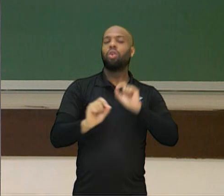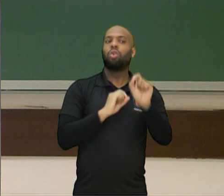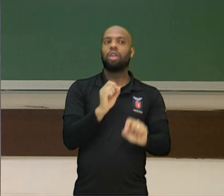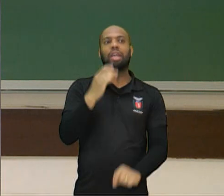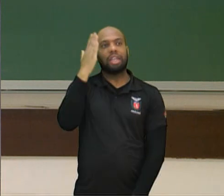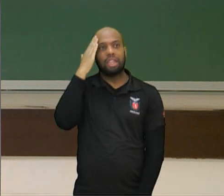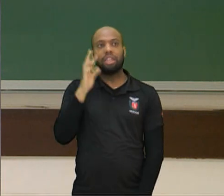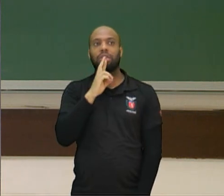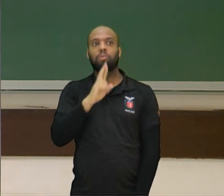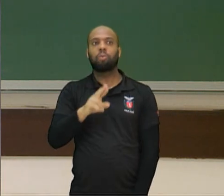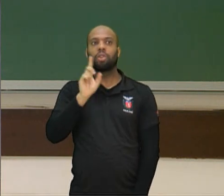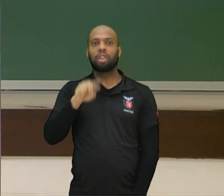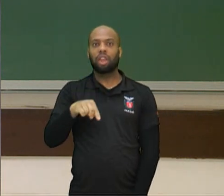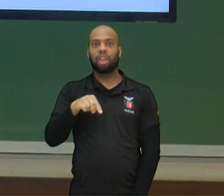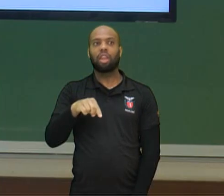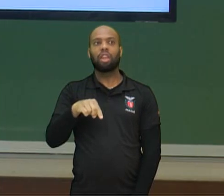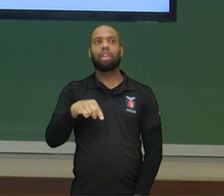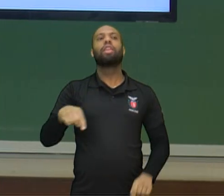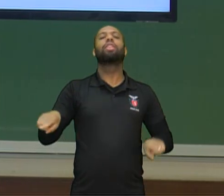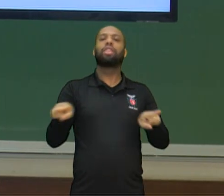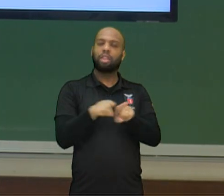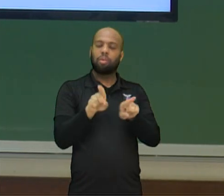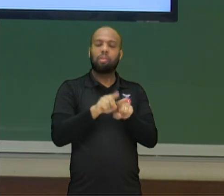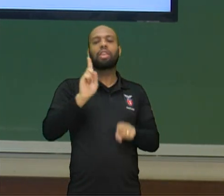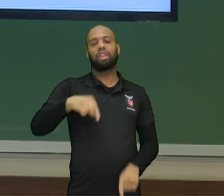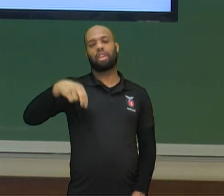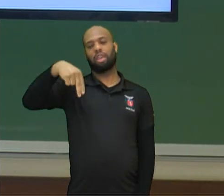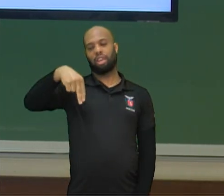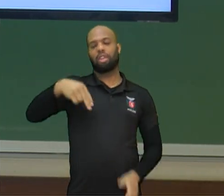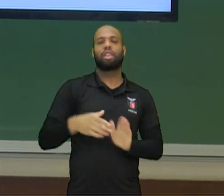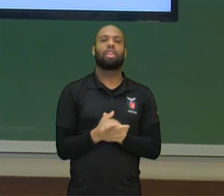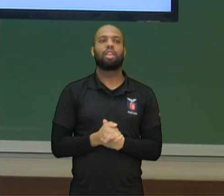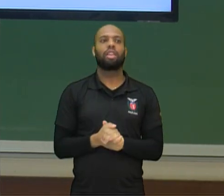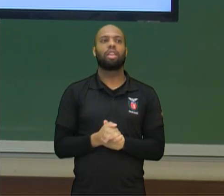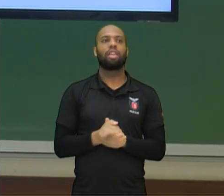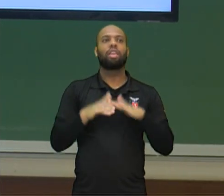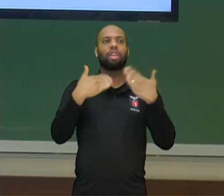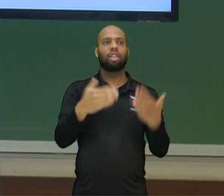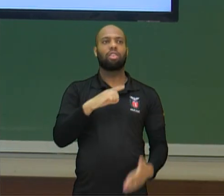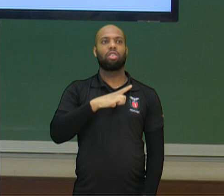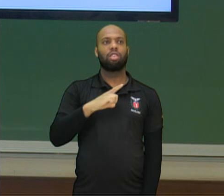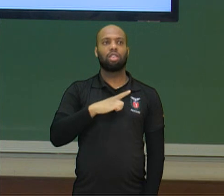sabe que o resultado será o próprio N. Então, aqui nós temos